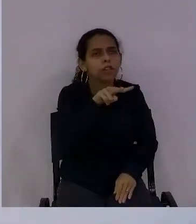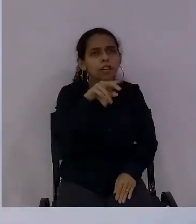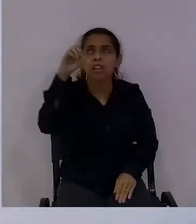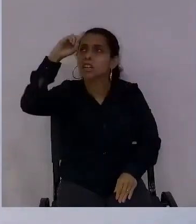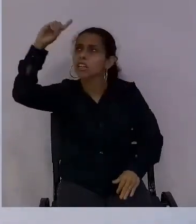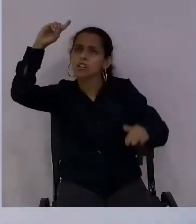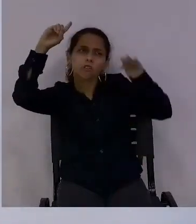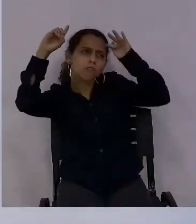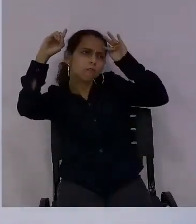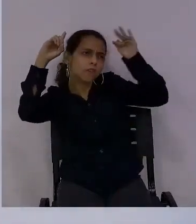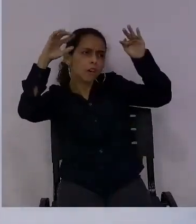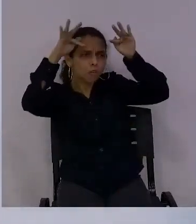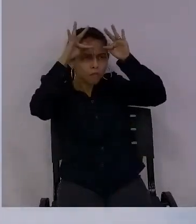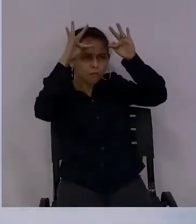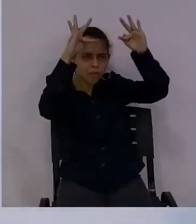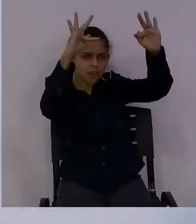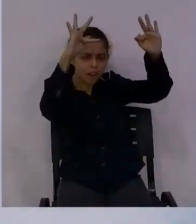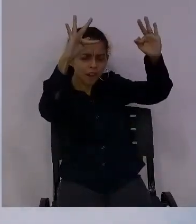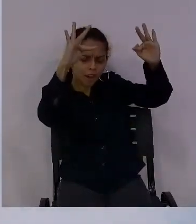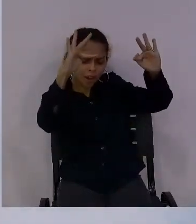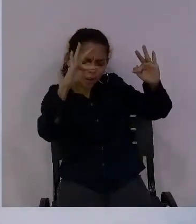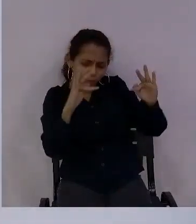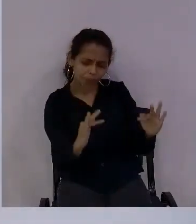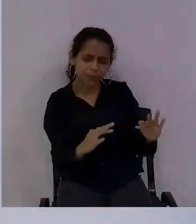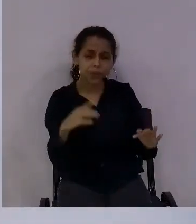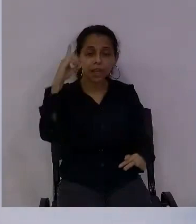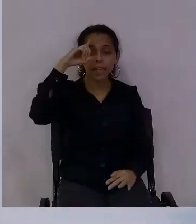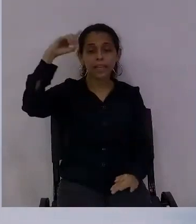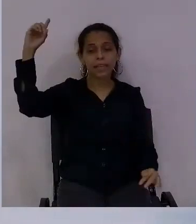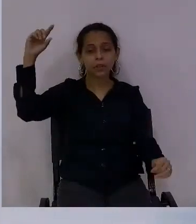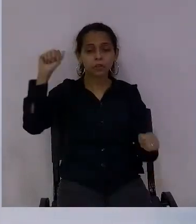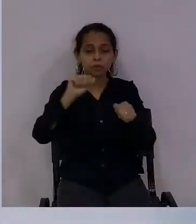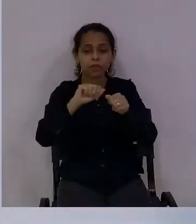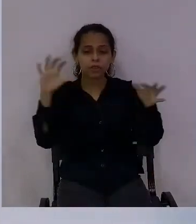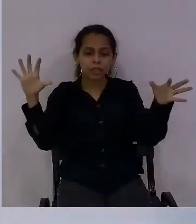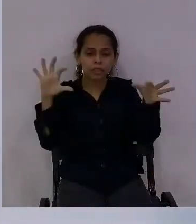O Senhor fez uma aliança lá atrás com Adão,